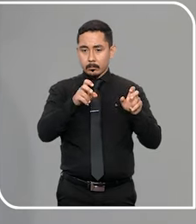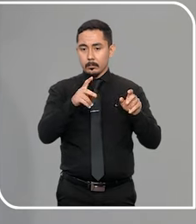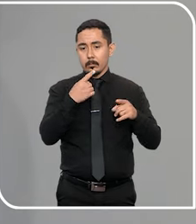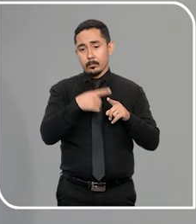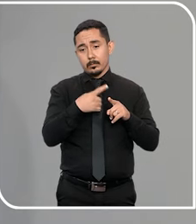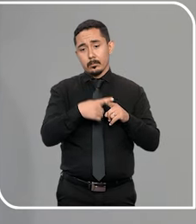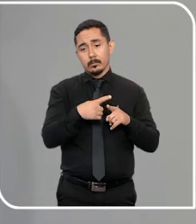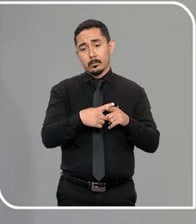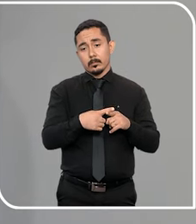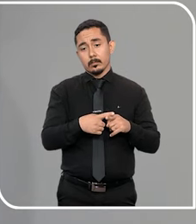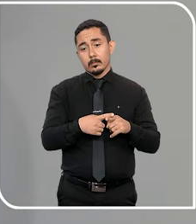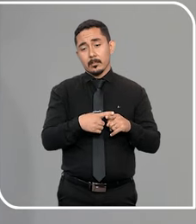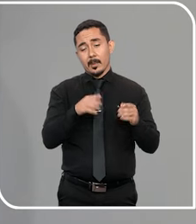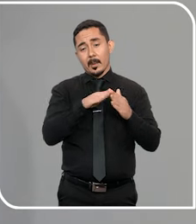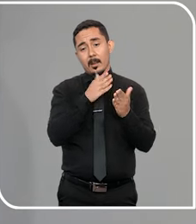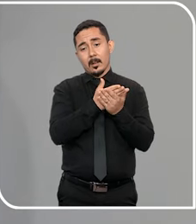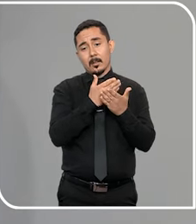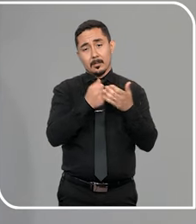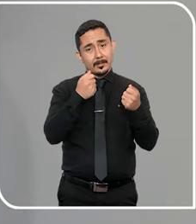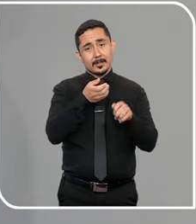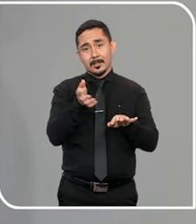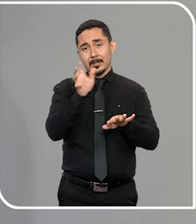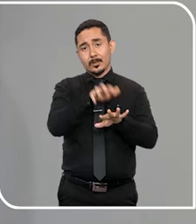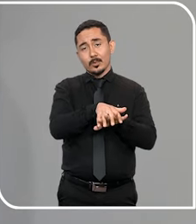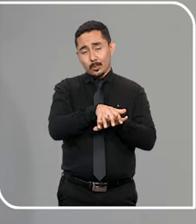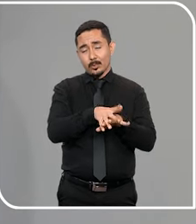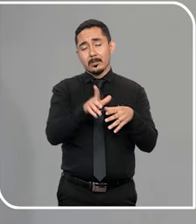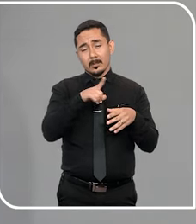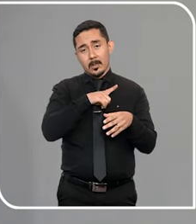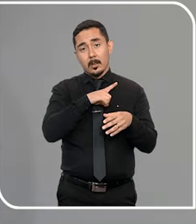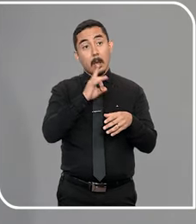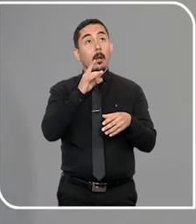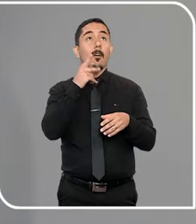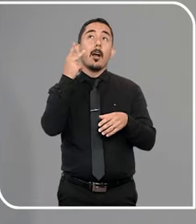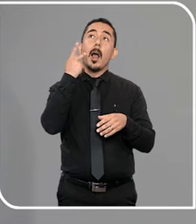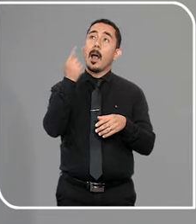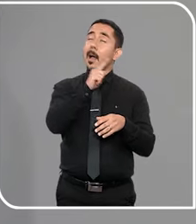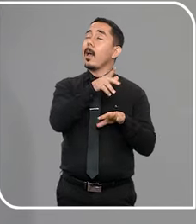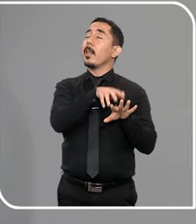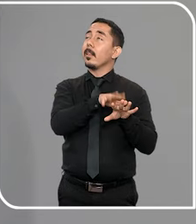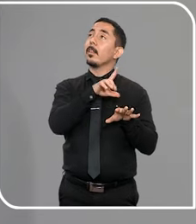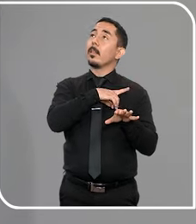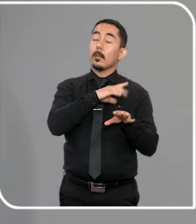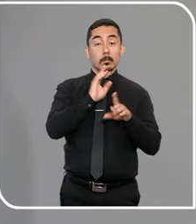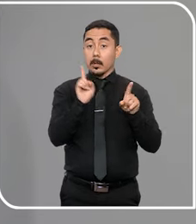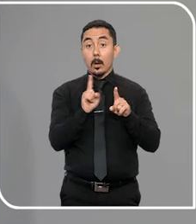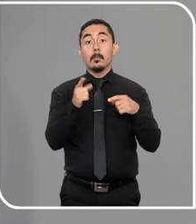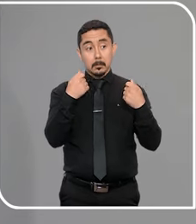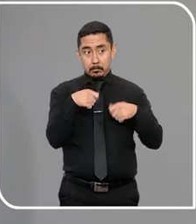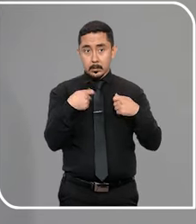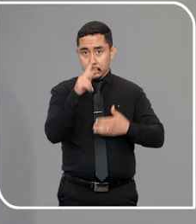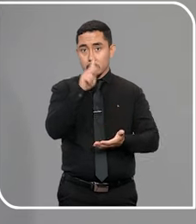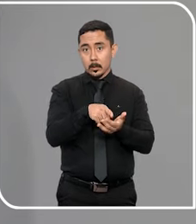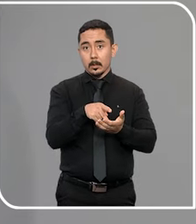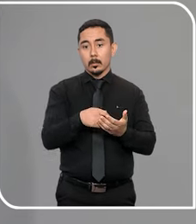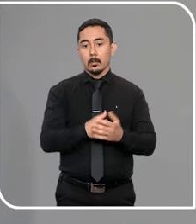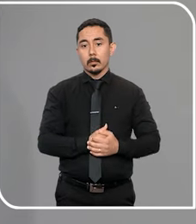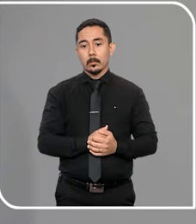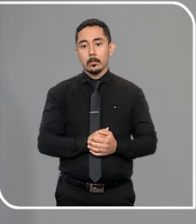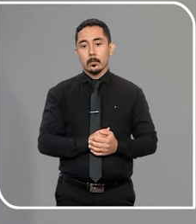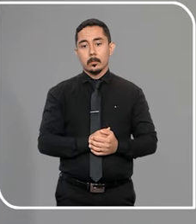questão acho que é mais falando assim que eh a escola tem que ser realmente inclusiva né Não só falar que é inclusiva